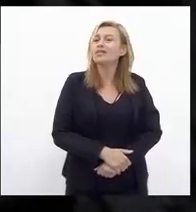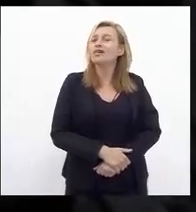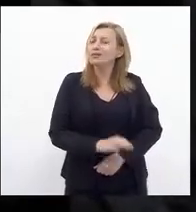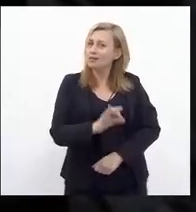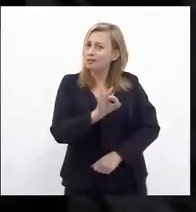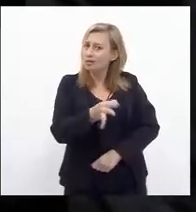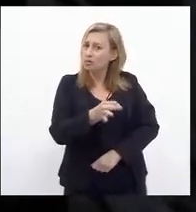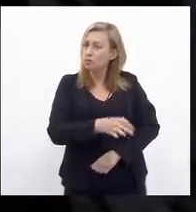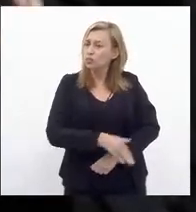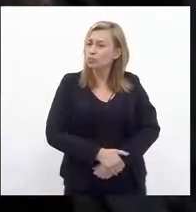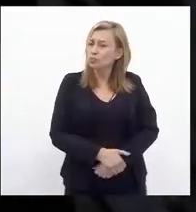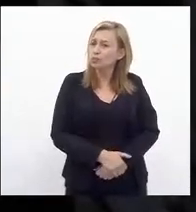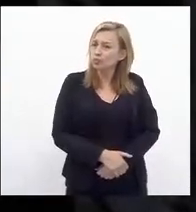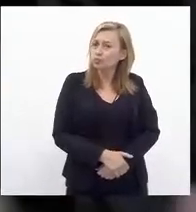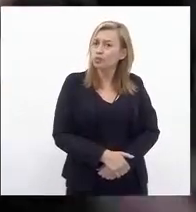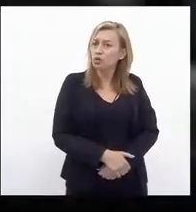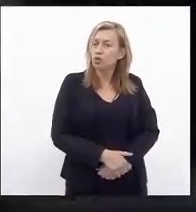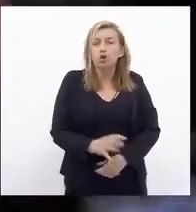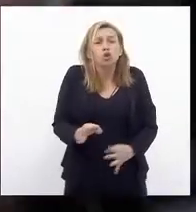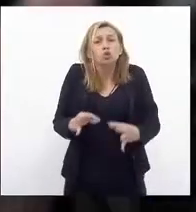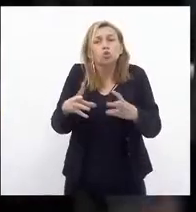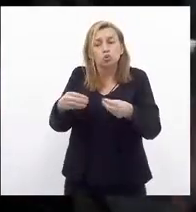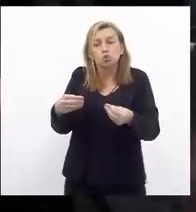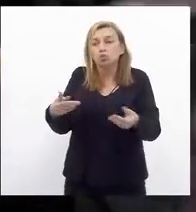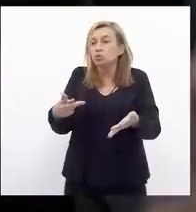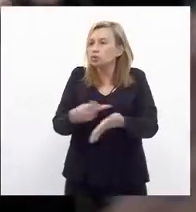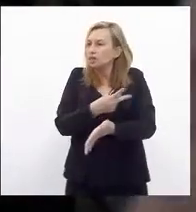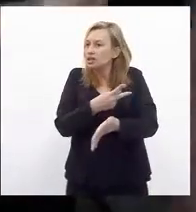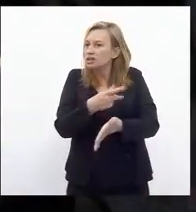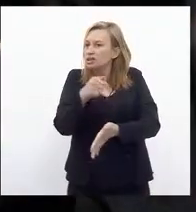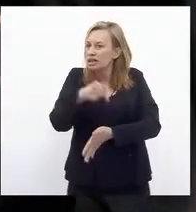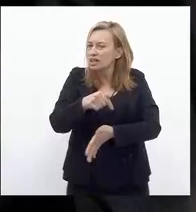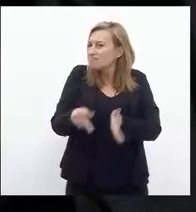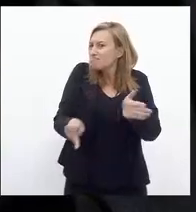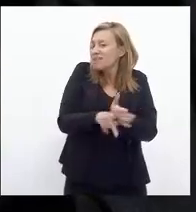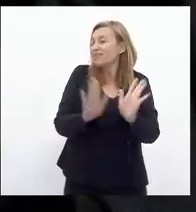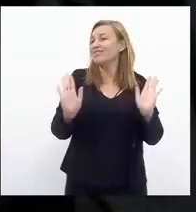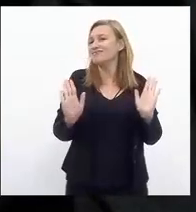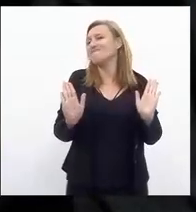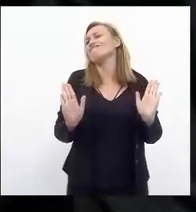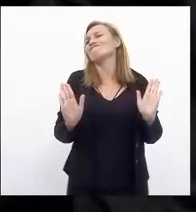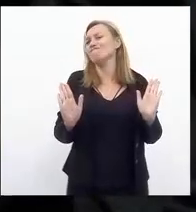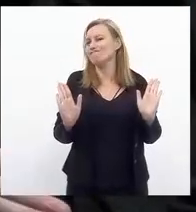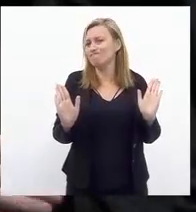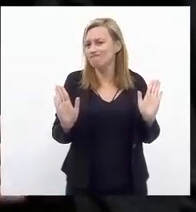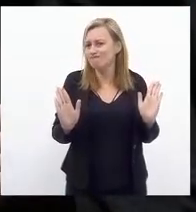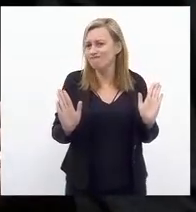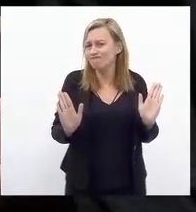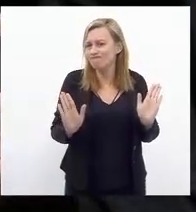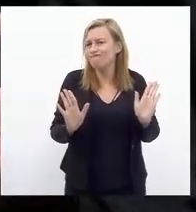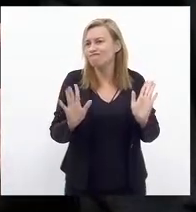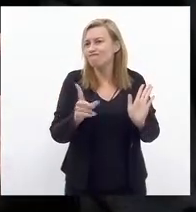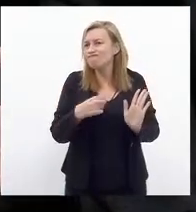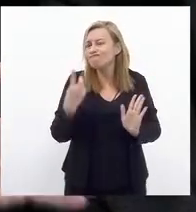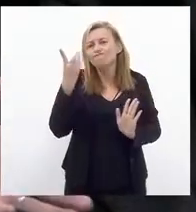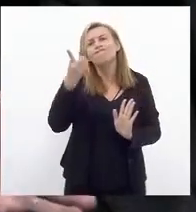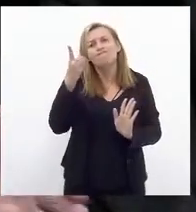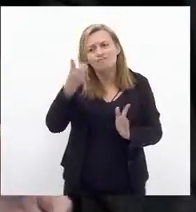claro que tudo que está acontecendo aqui faz parte do pagamento